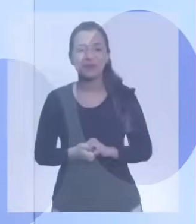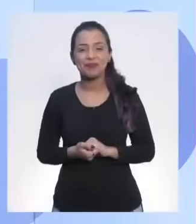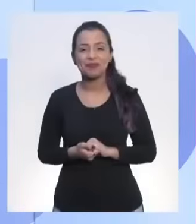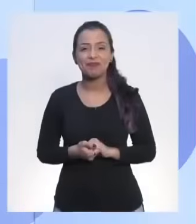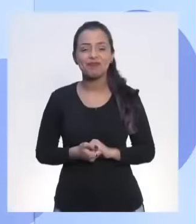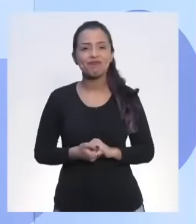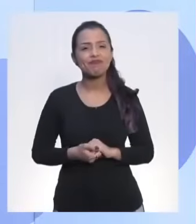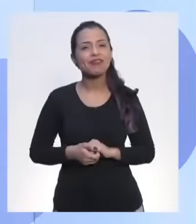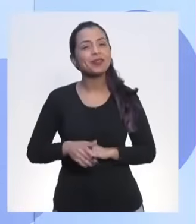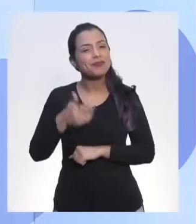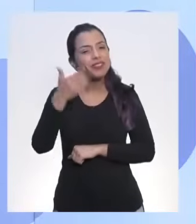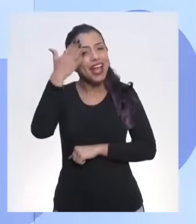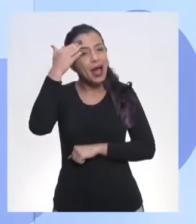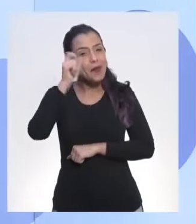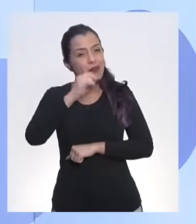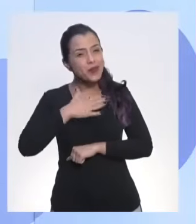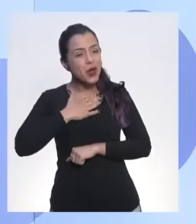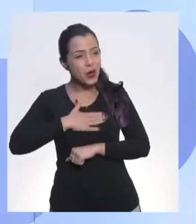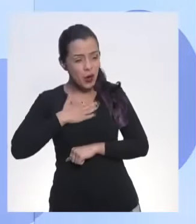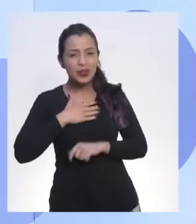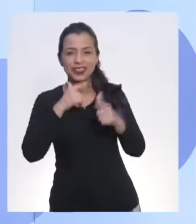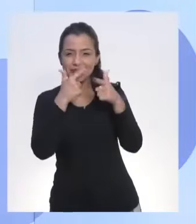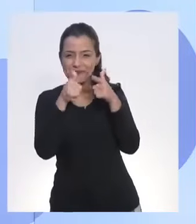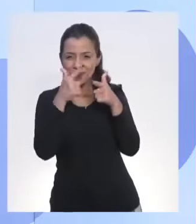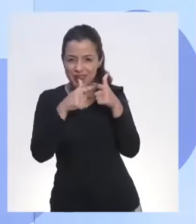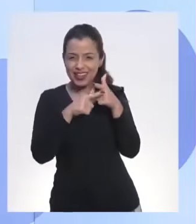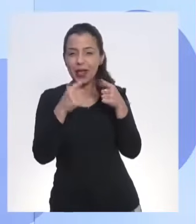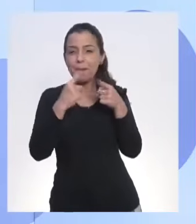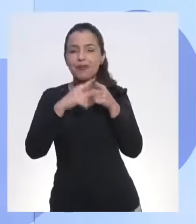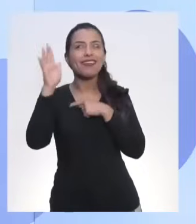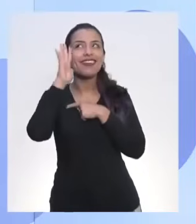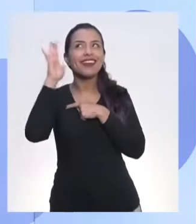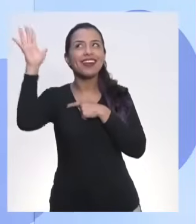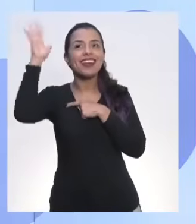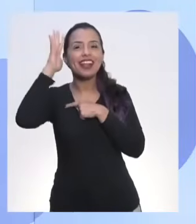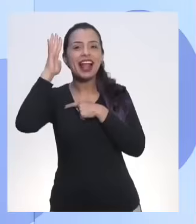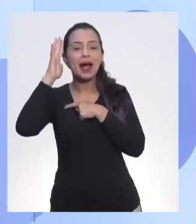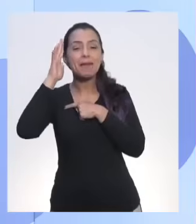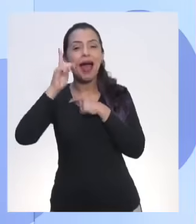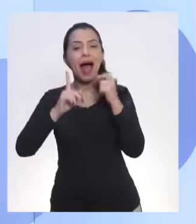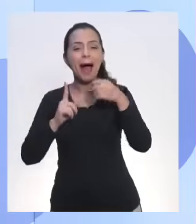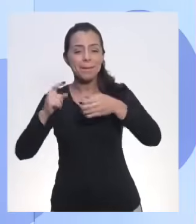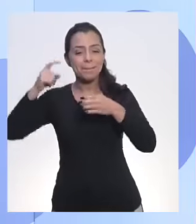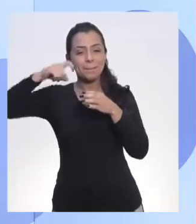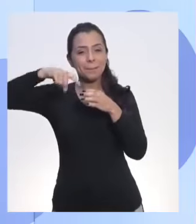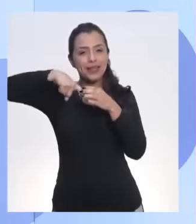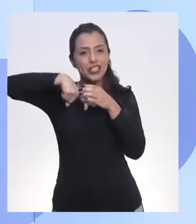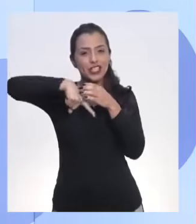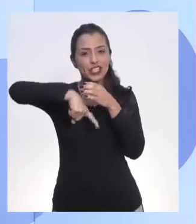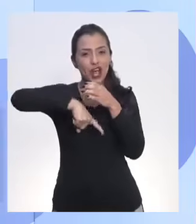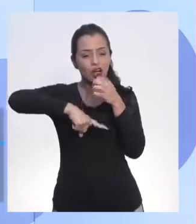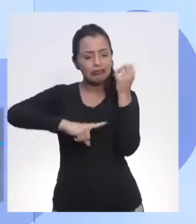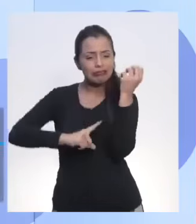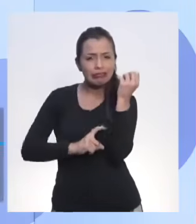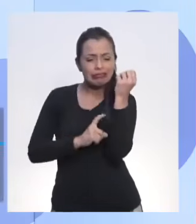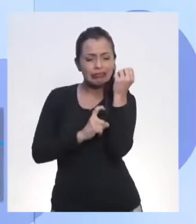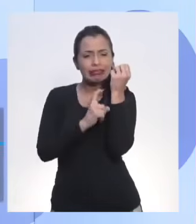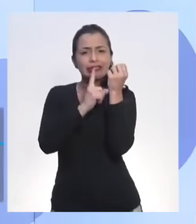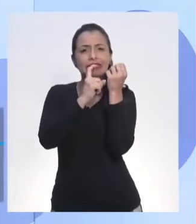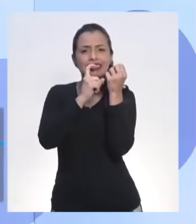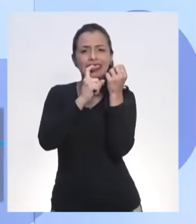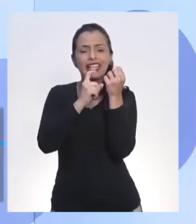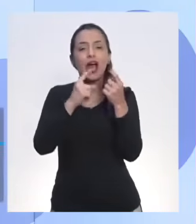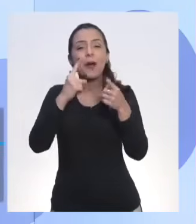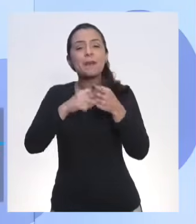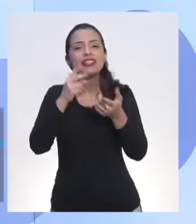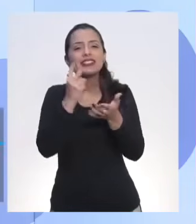Jana, sabe por que eu gosto do probleminha aí que envolve a ideia da minhoca, sair, parou, subiu 2, escorregou, que sempre tem um